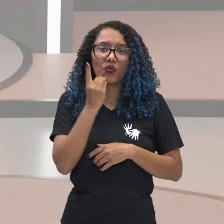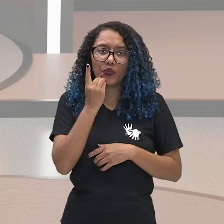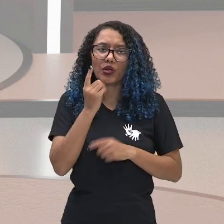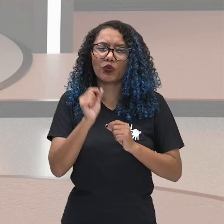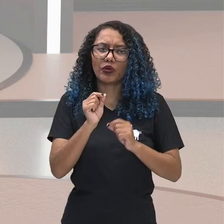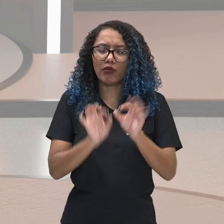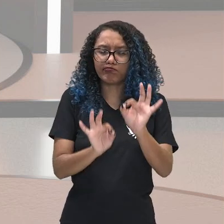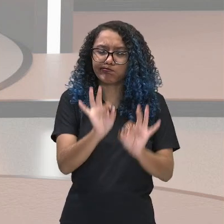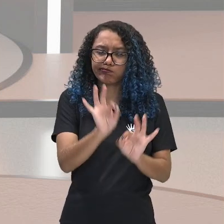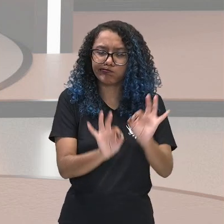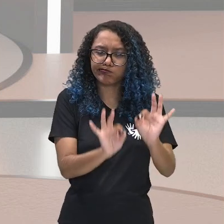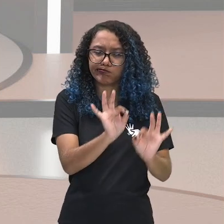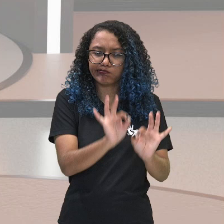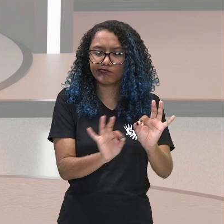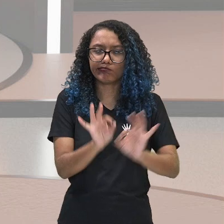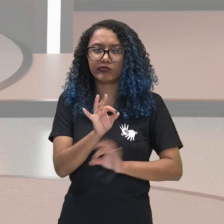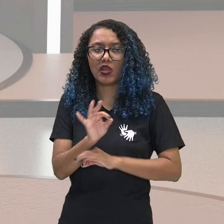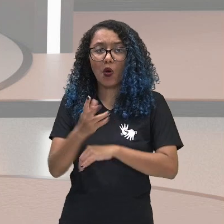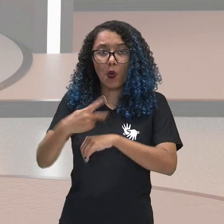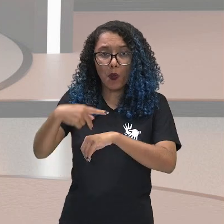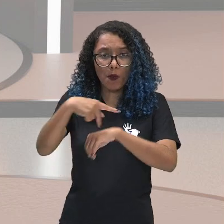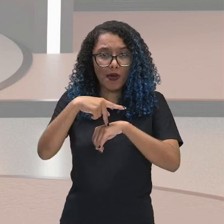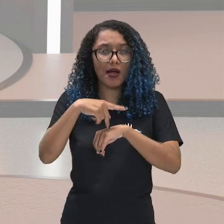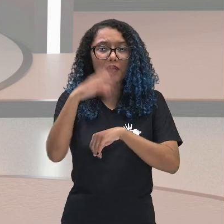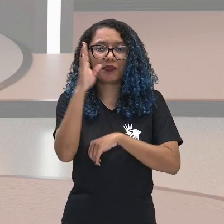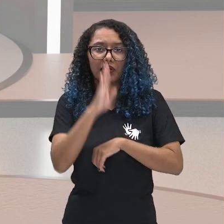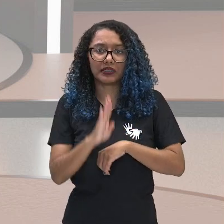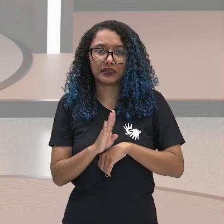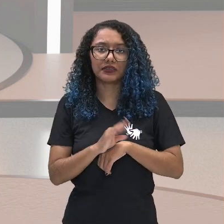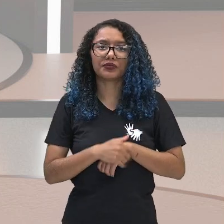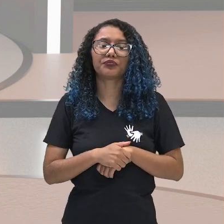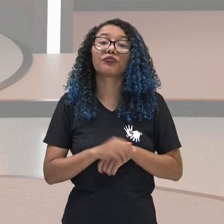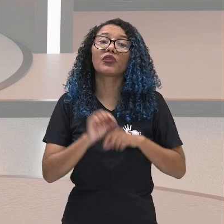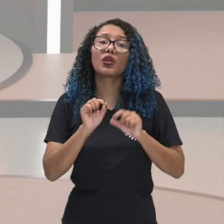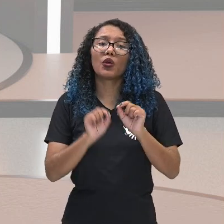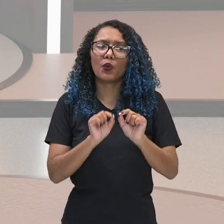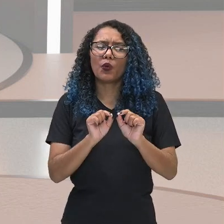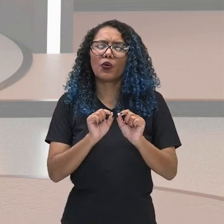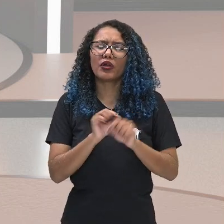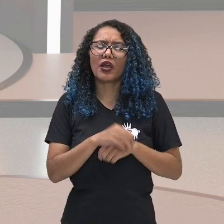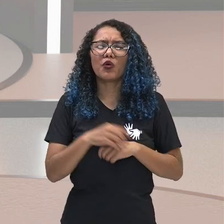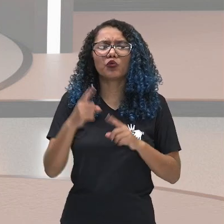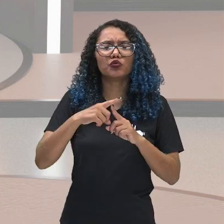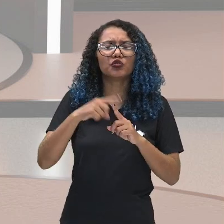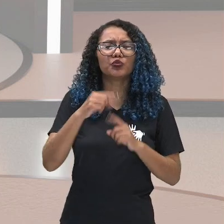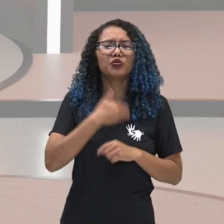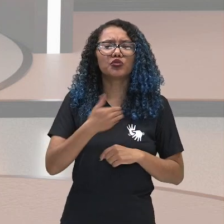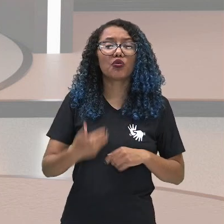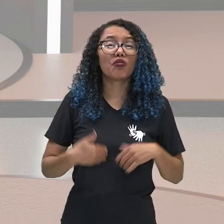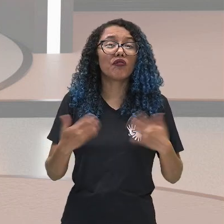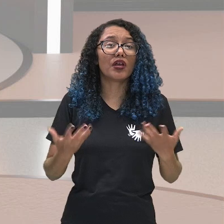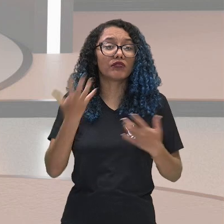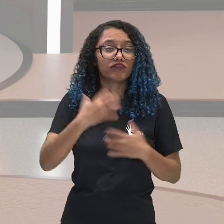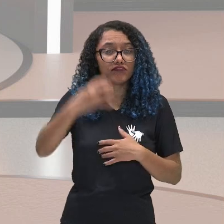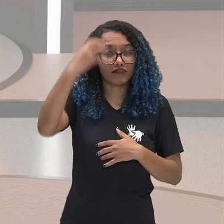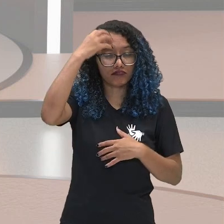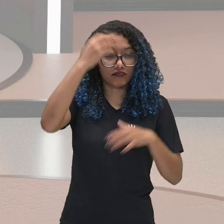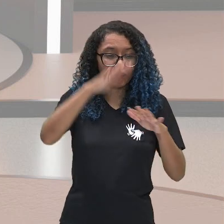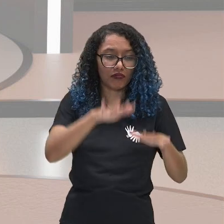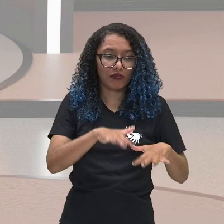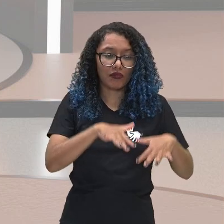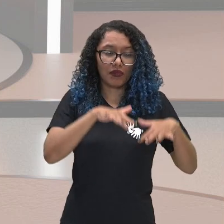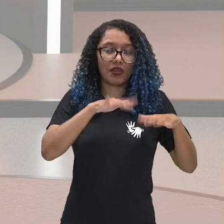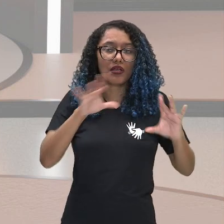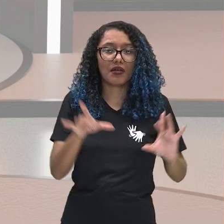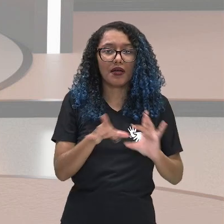Estado brasileiro e tendeu para uma monarquia constitucional de caráter